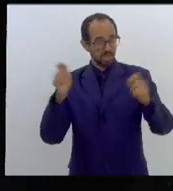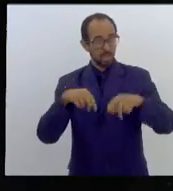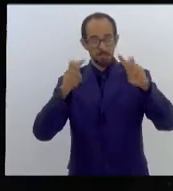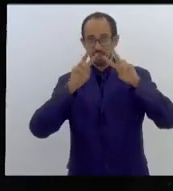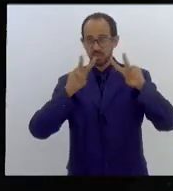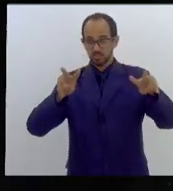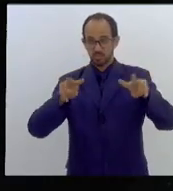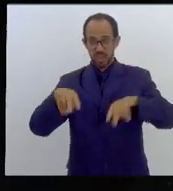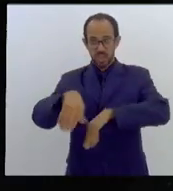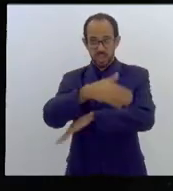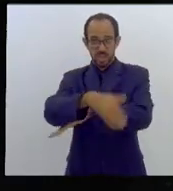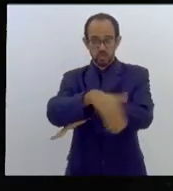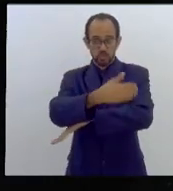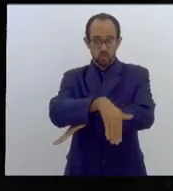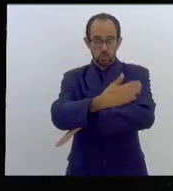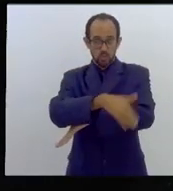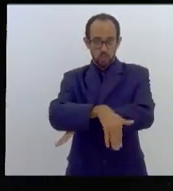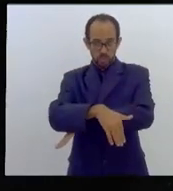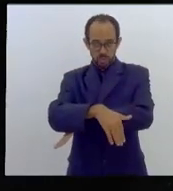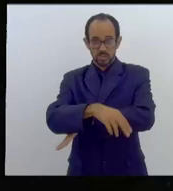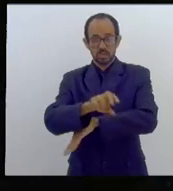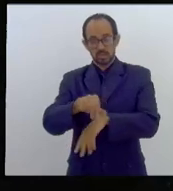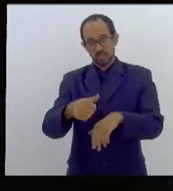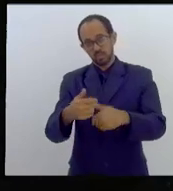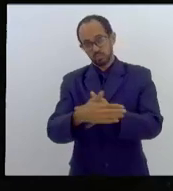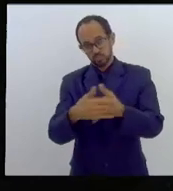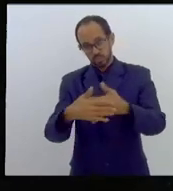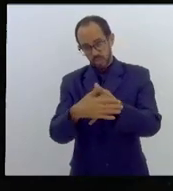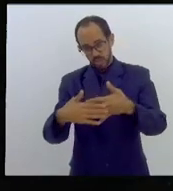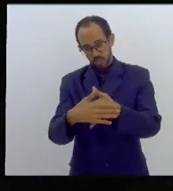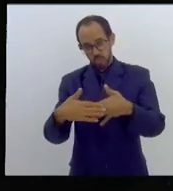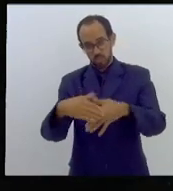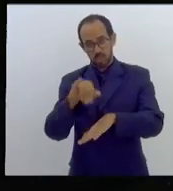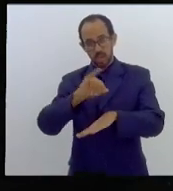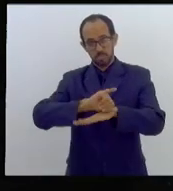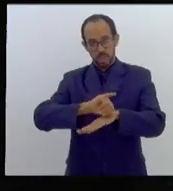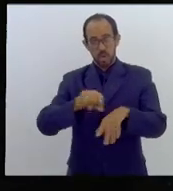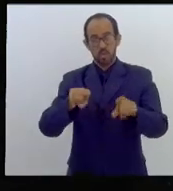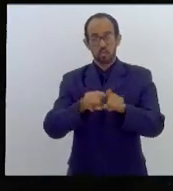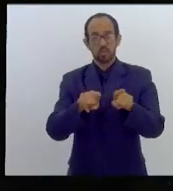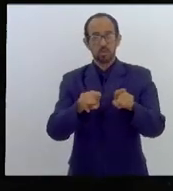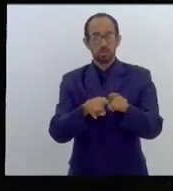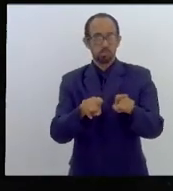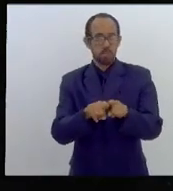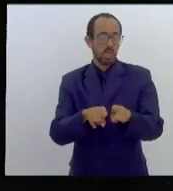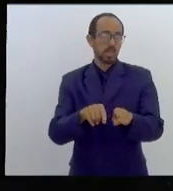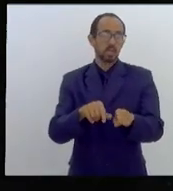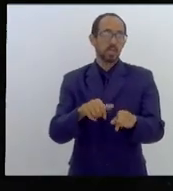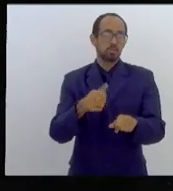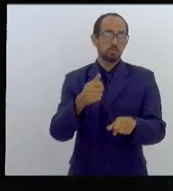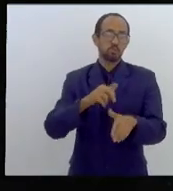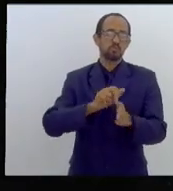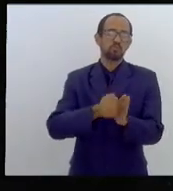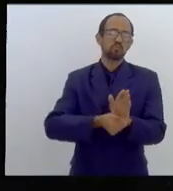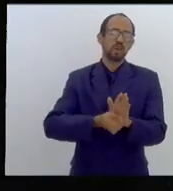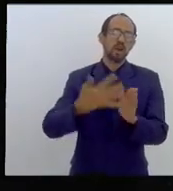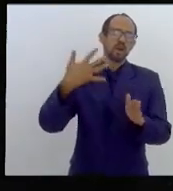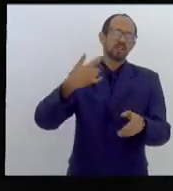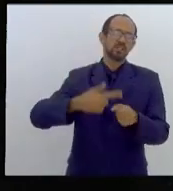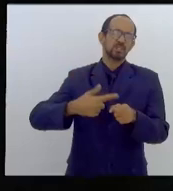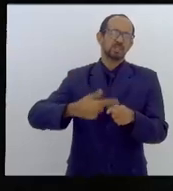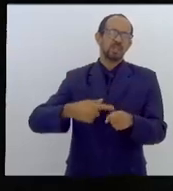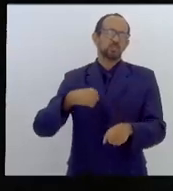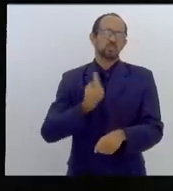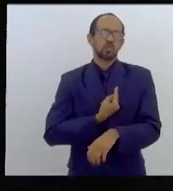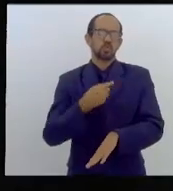livre, andando não só pelas ruas da nossa cidade, da capital, mas também olhando por várias cidades do nosso